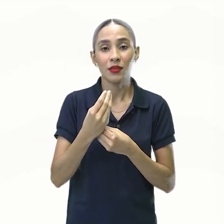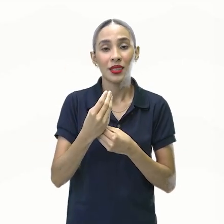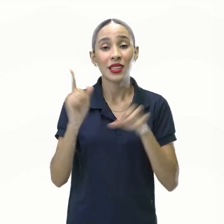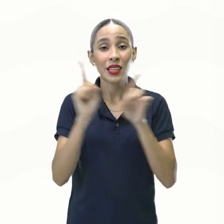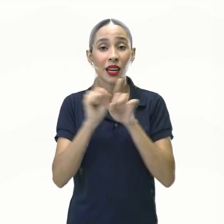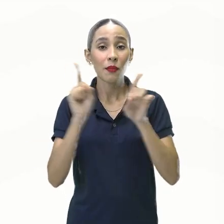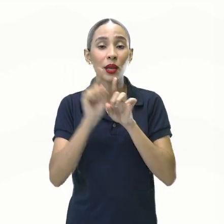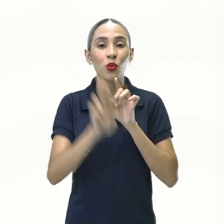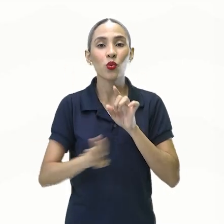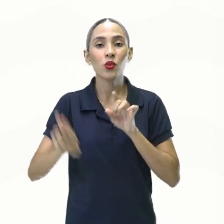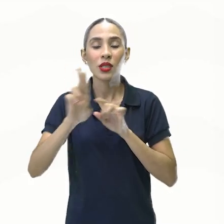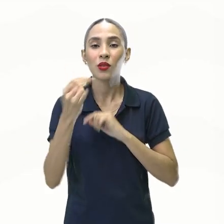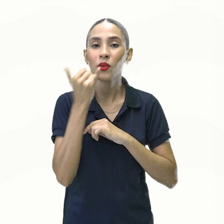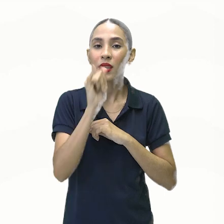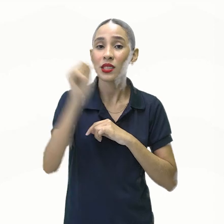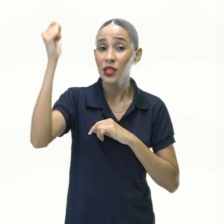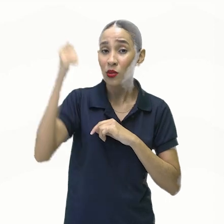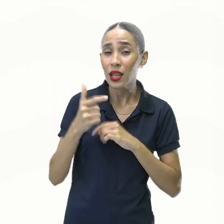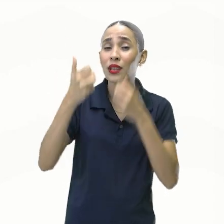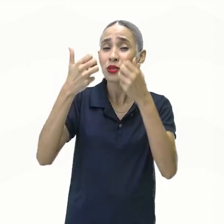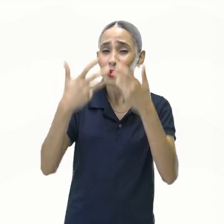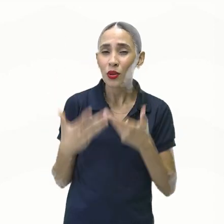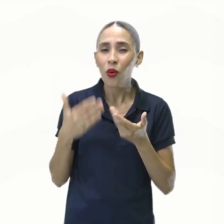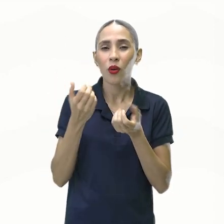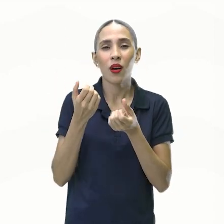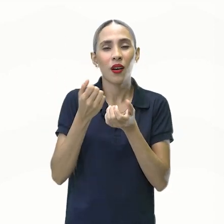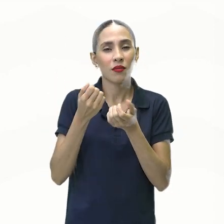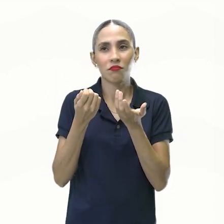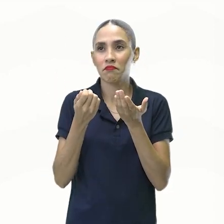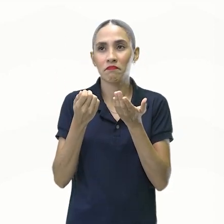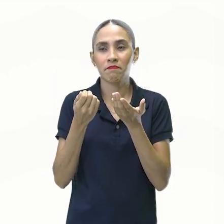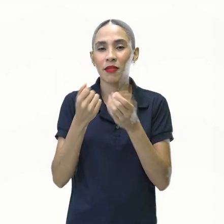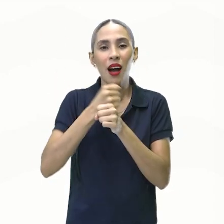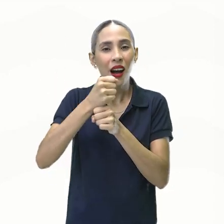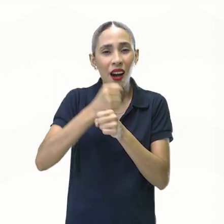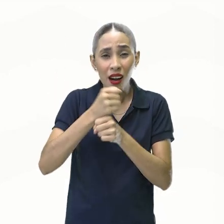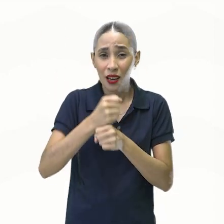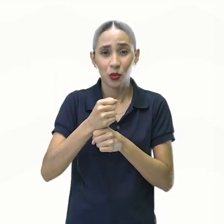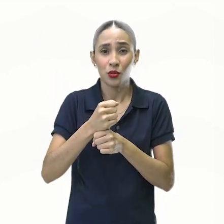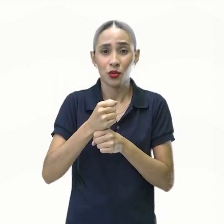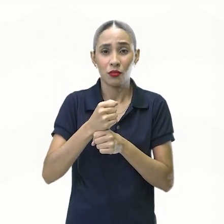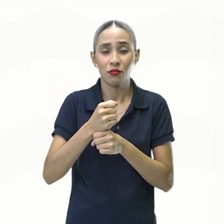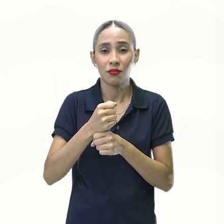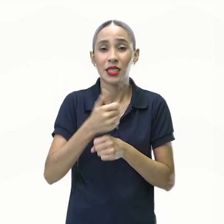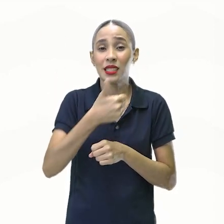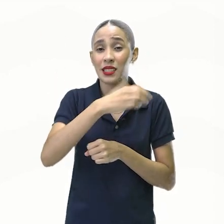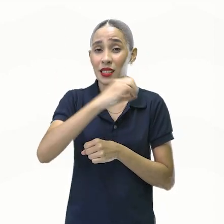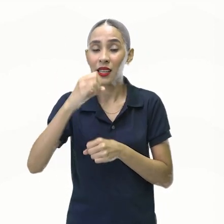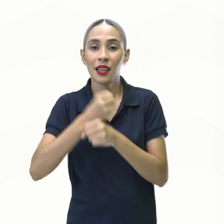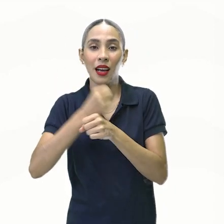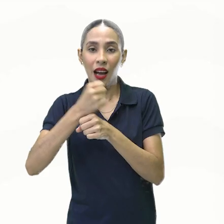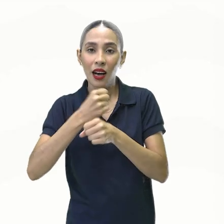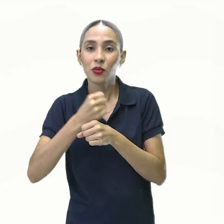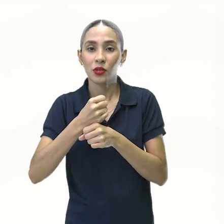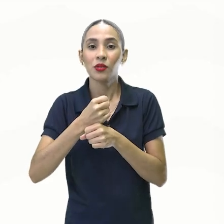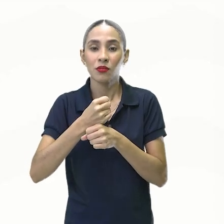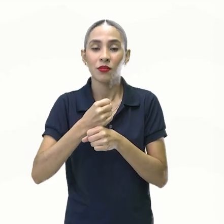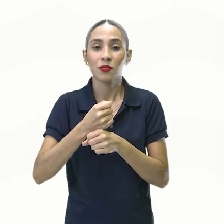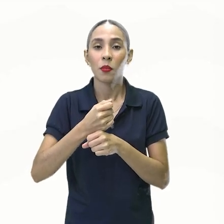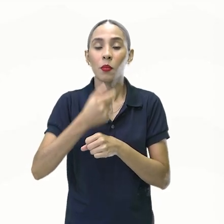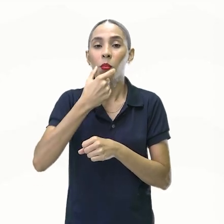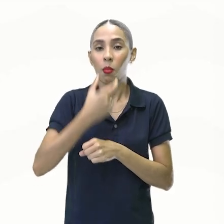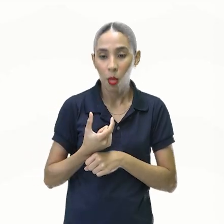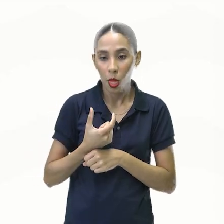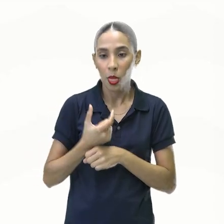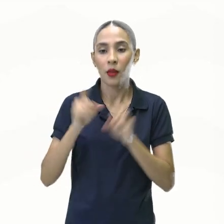ele explicou isso há algum tempo atrás, uns 200 anos atrás, então, 100 anos atrás, Einstein explica